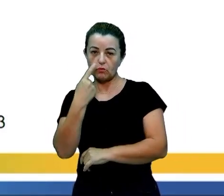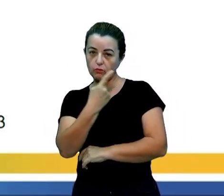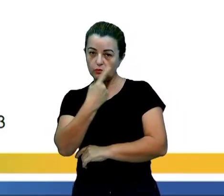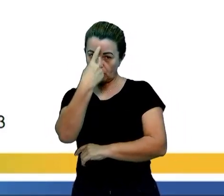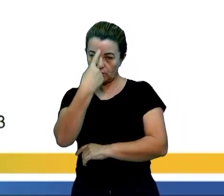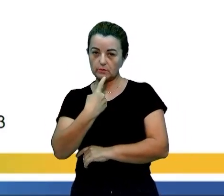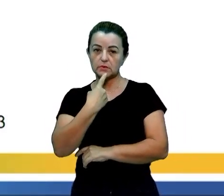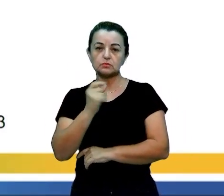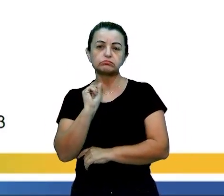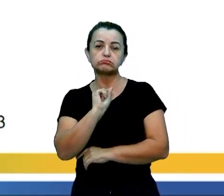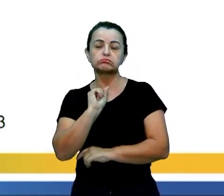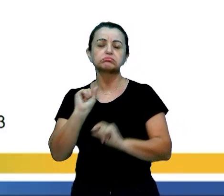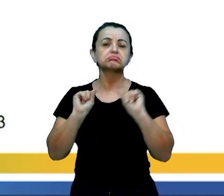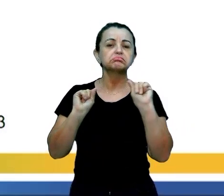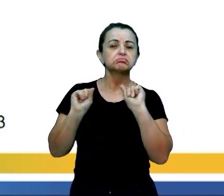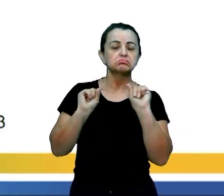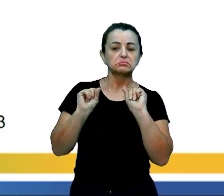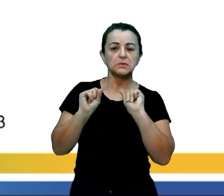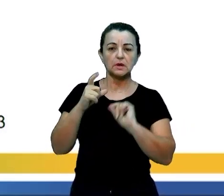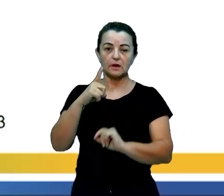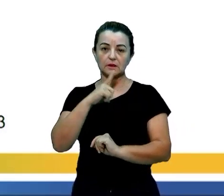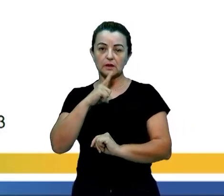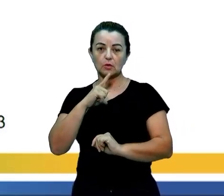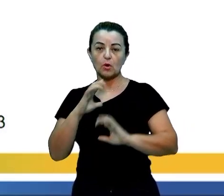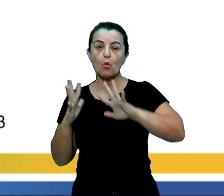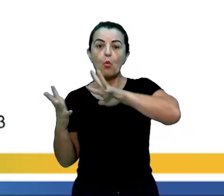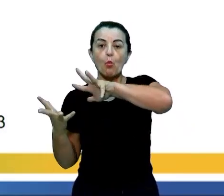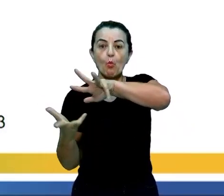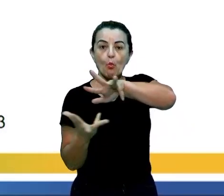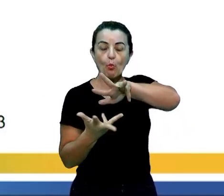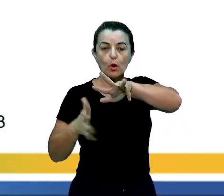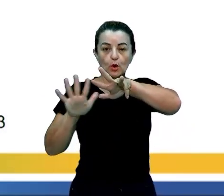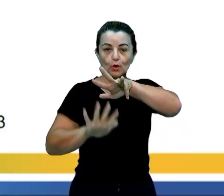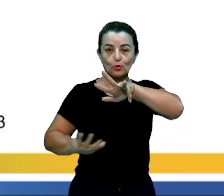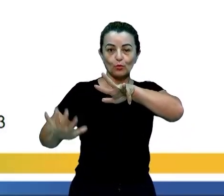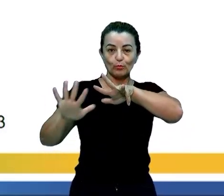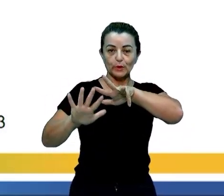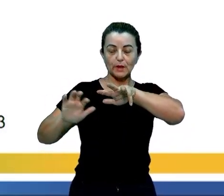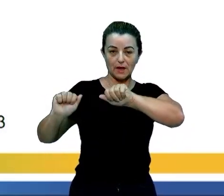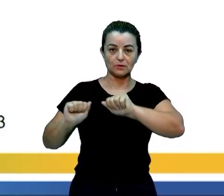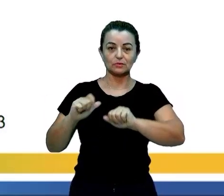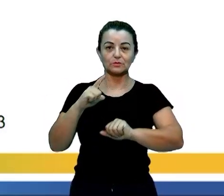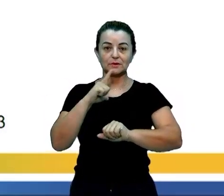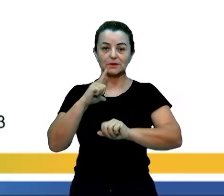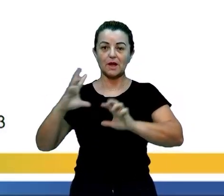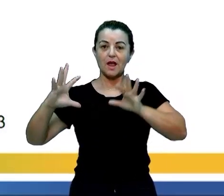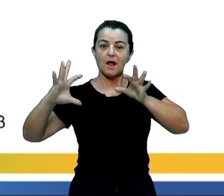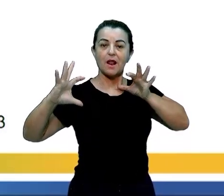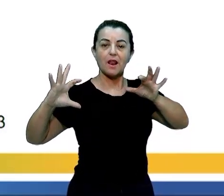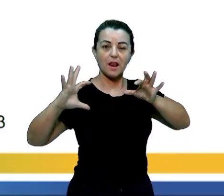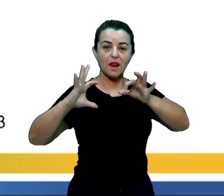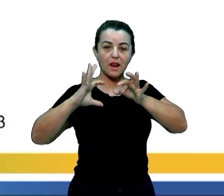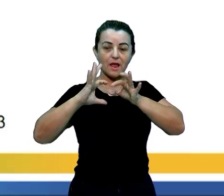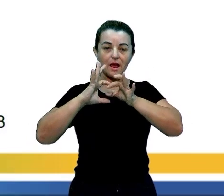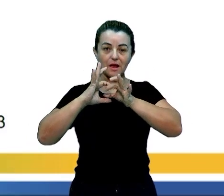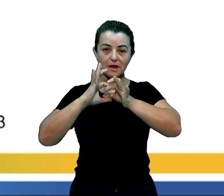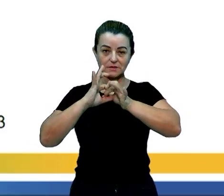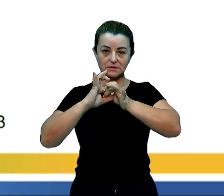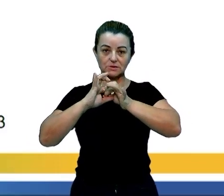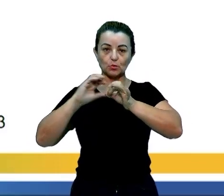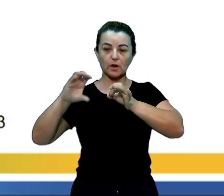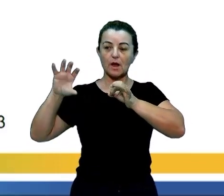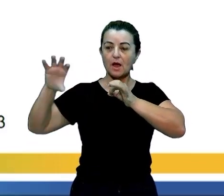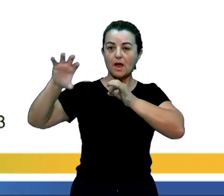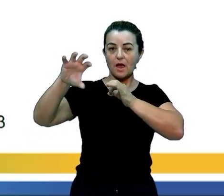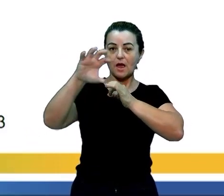pode levar em consideração? Nós temos aí um mapa mundi, todo iluminado, né? E ele está interligado aí pelo quê? Por redes, não